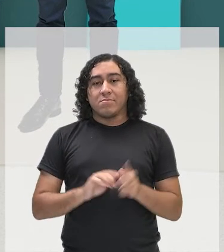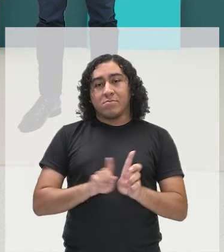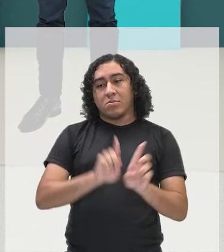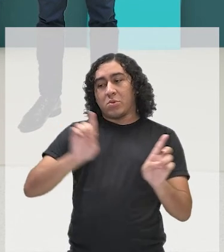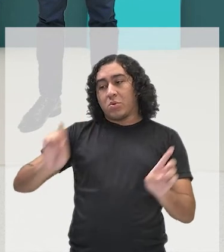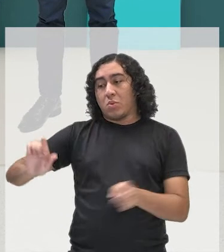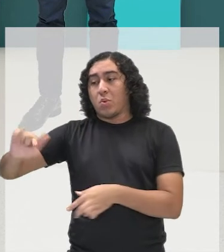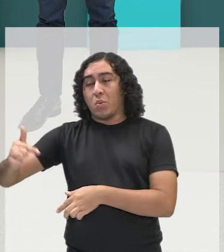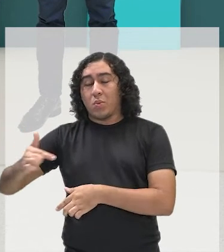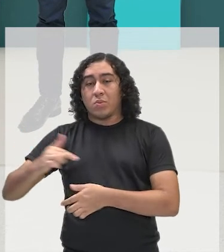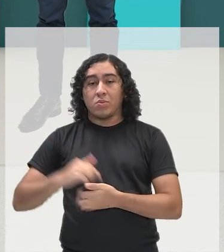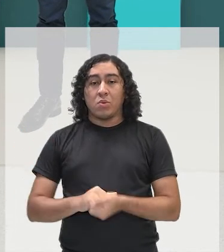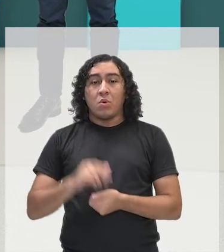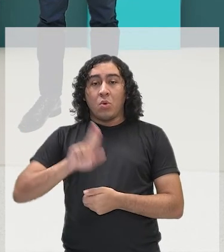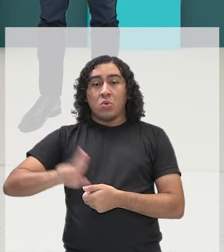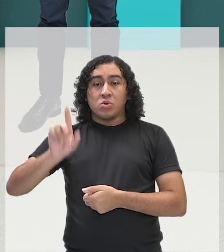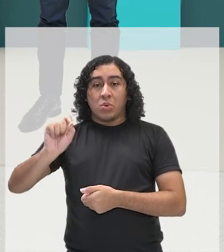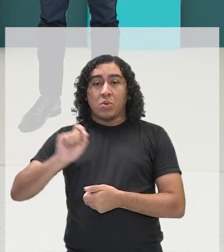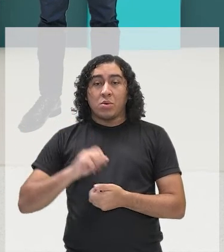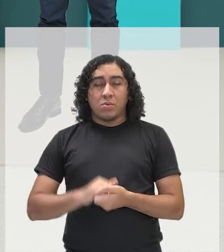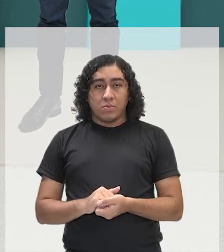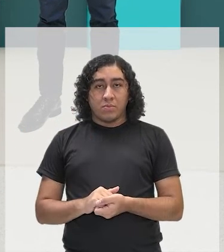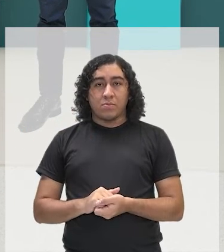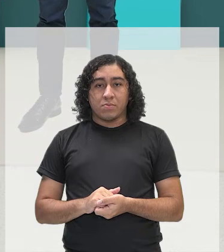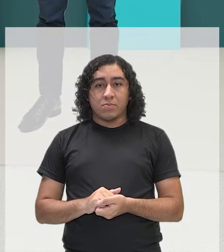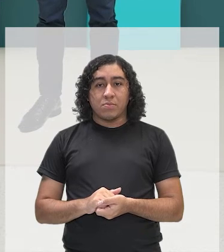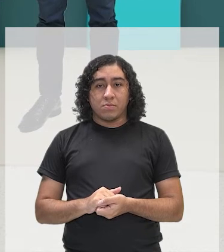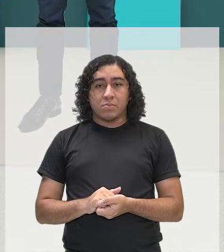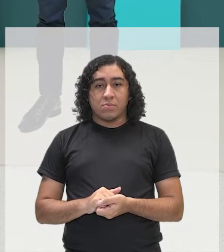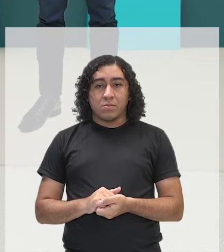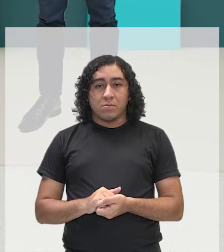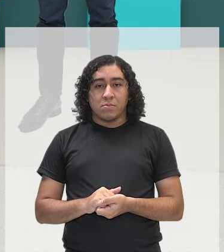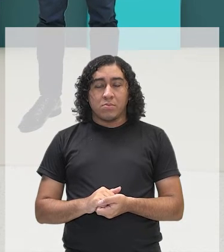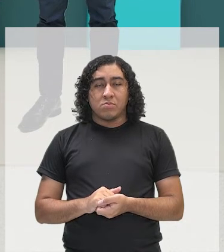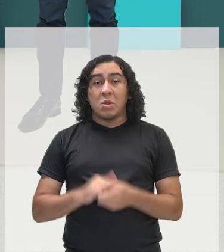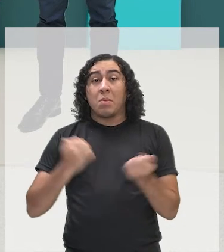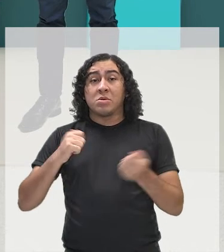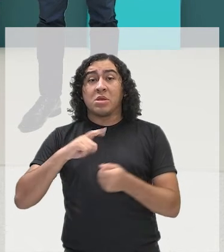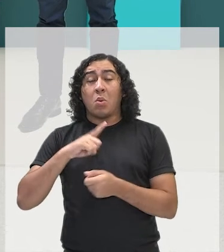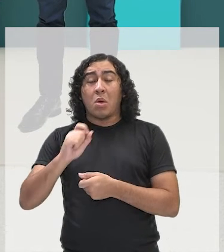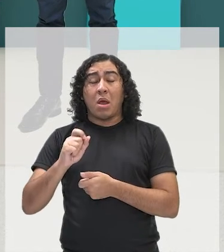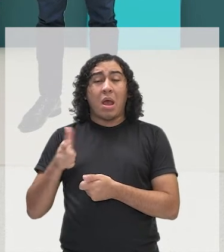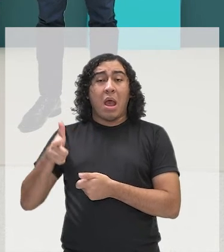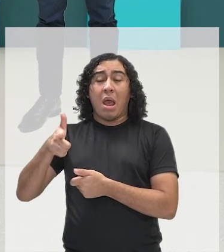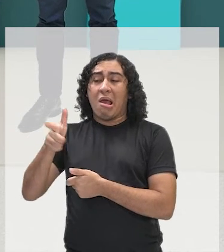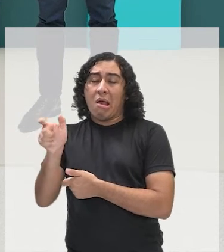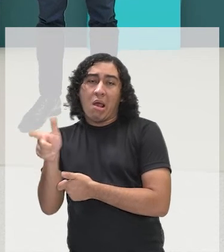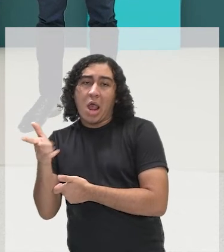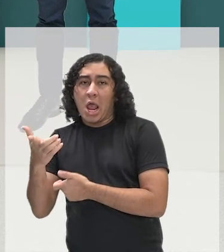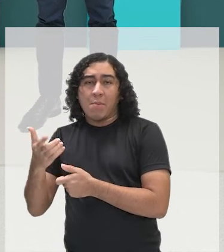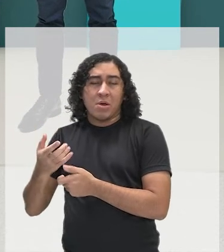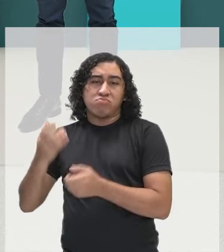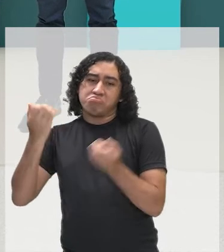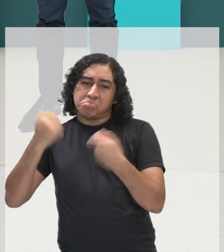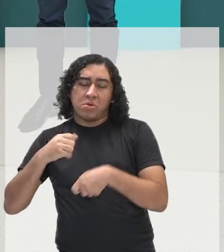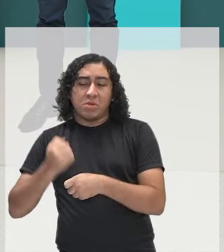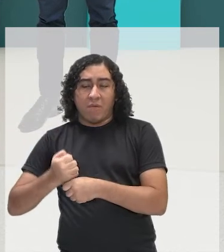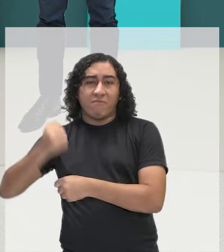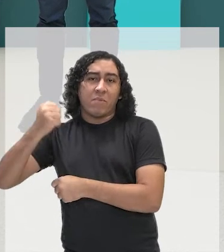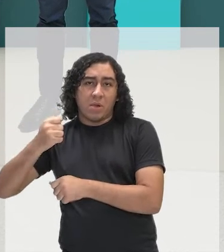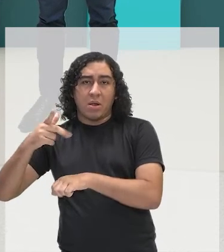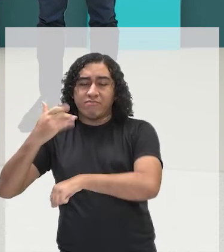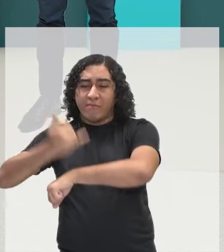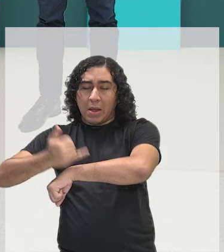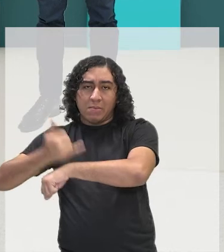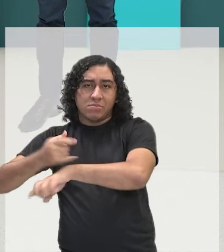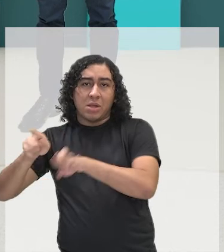temos injury. E já wound, nós vamos utilizar, então, relacionado à arma. Pode ser arma de fogo, pode ser uma faca, tá?